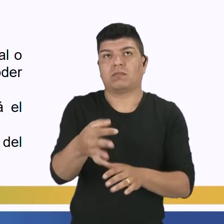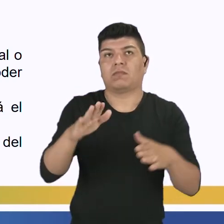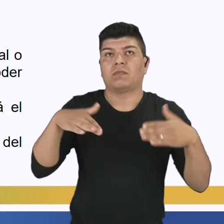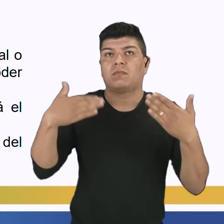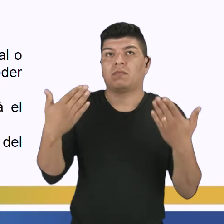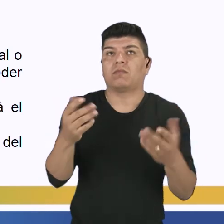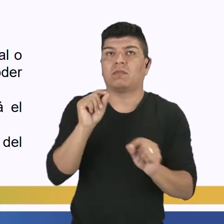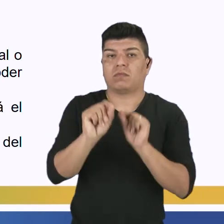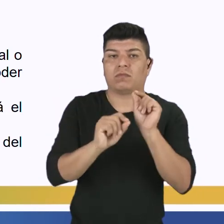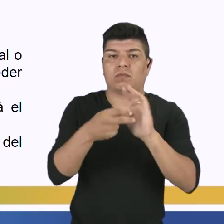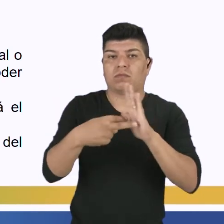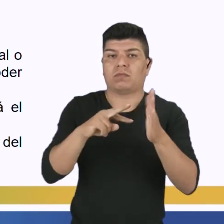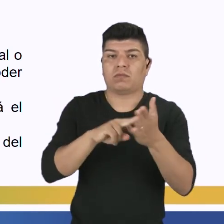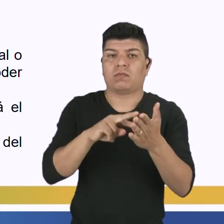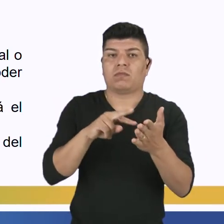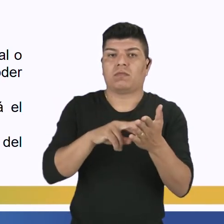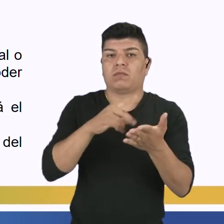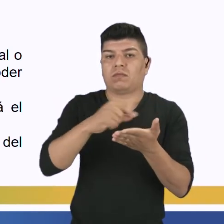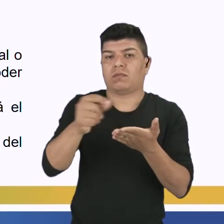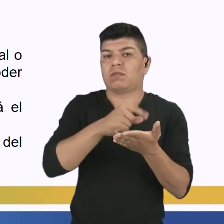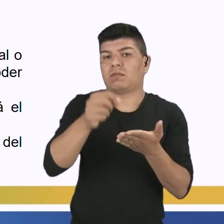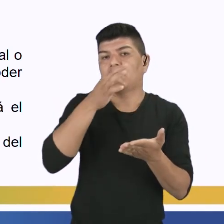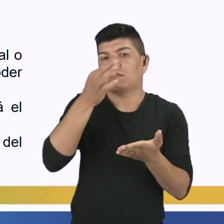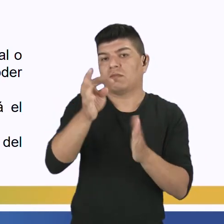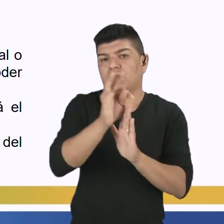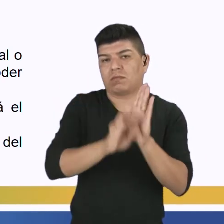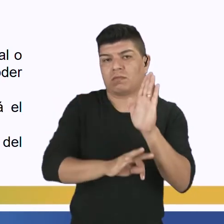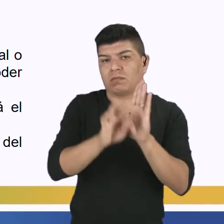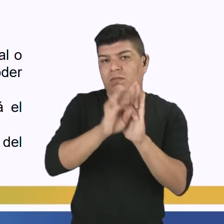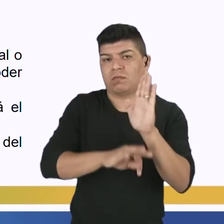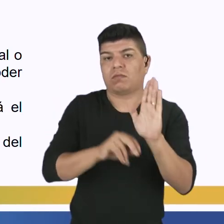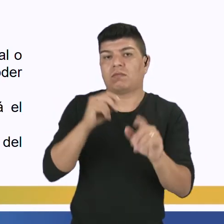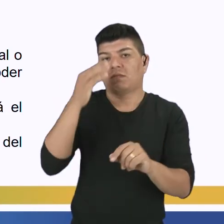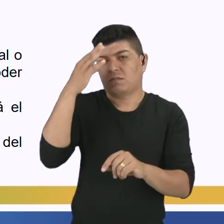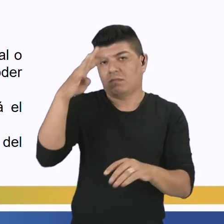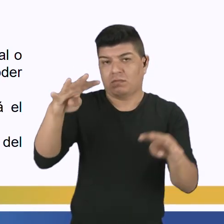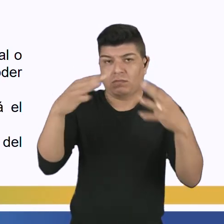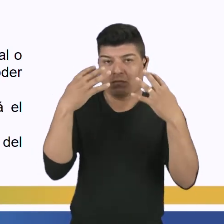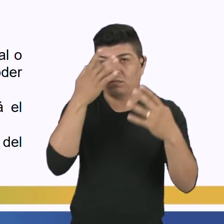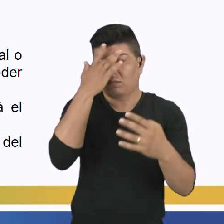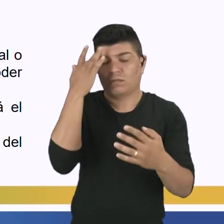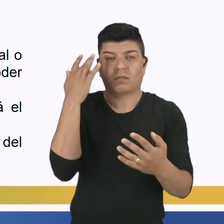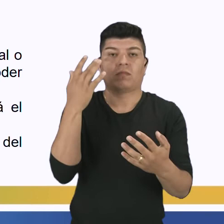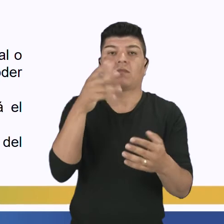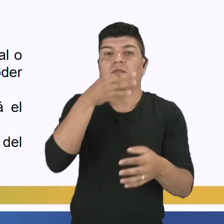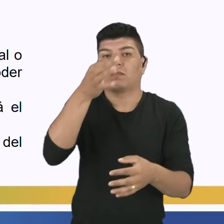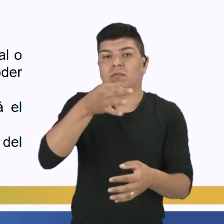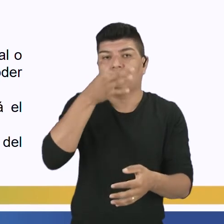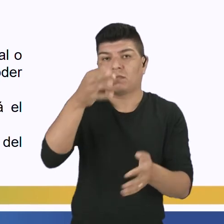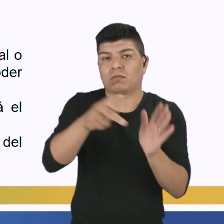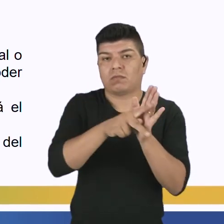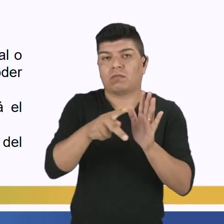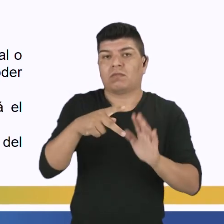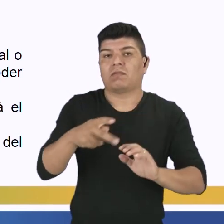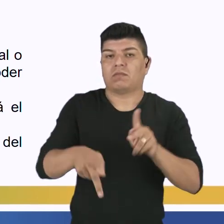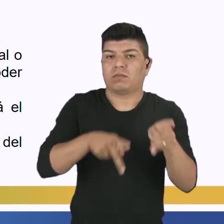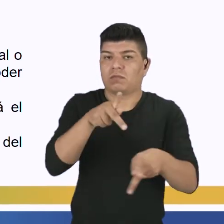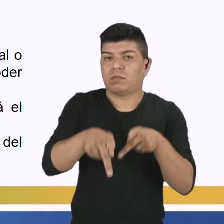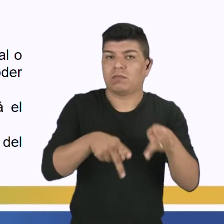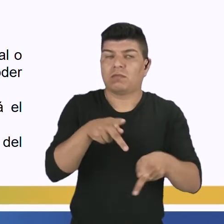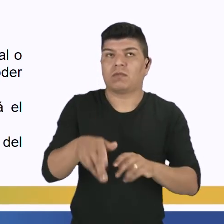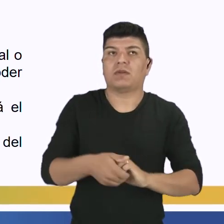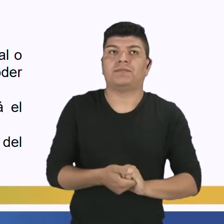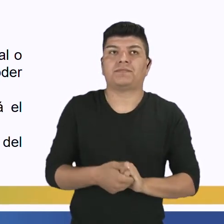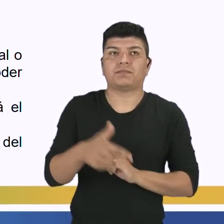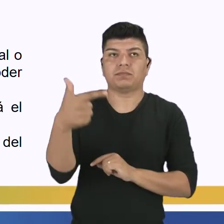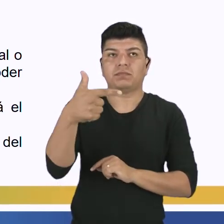de opinião? É um texto que tem como finalidade despertar o interesse da opinião pública, ok? 2. A